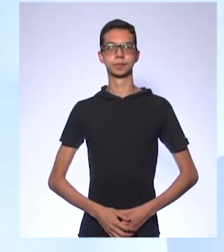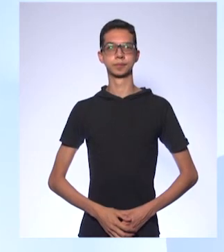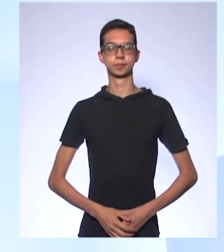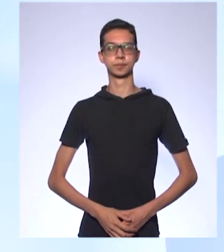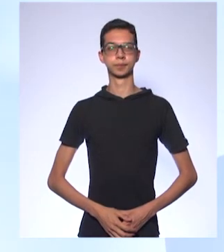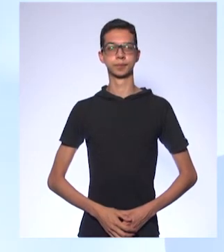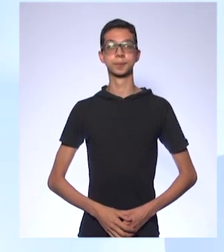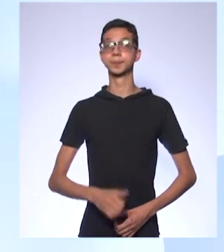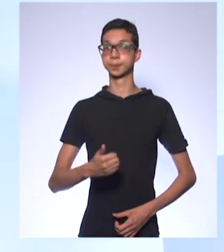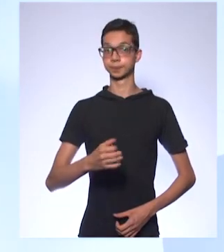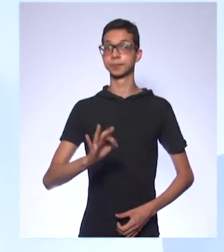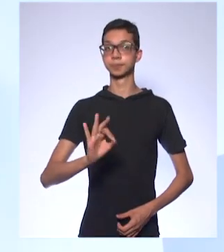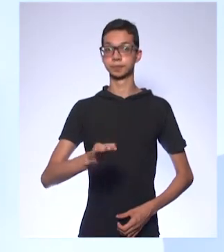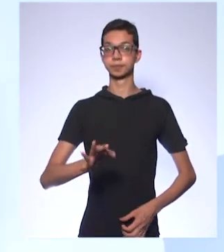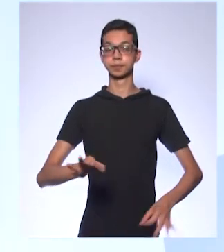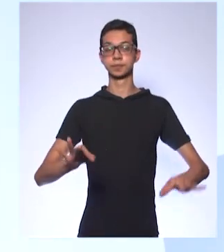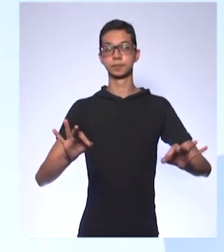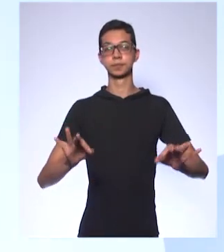Isso mesmo.